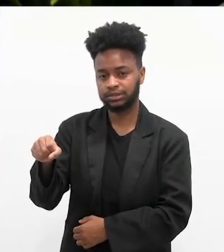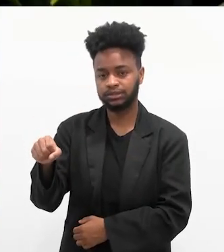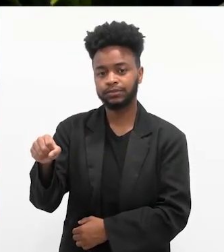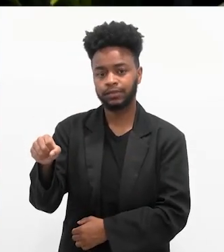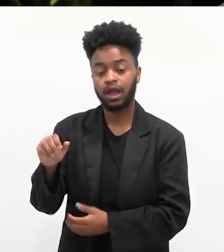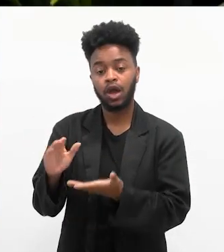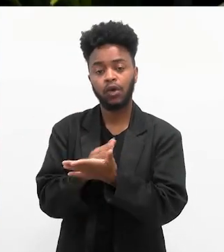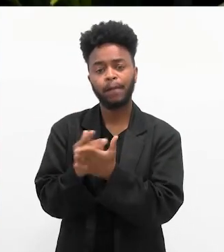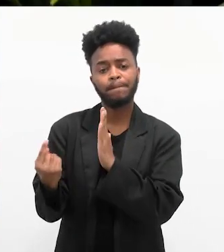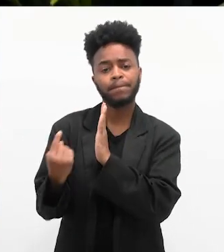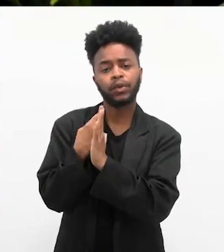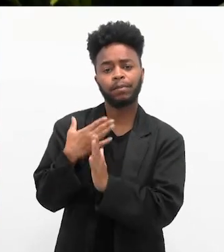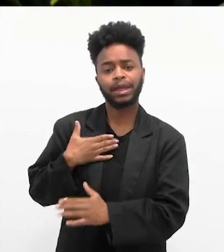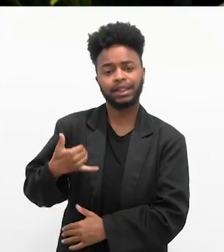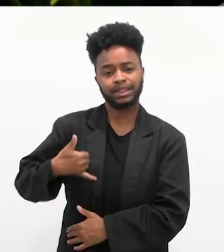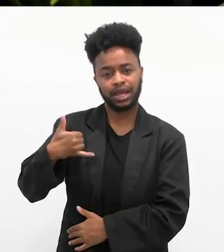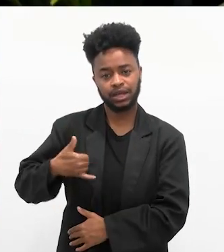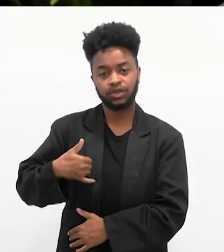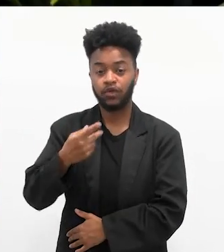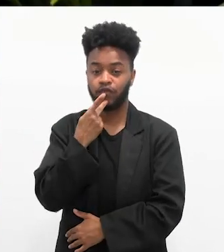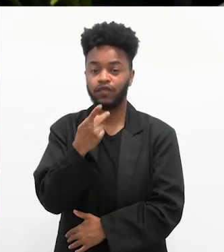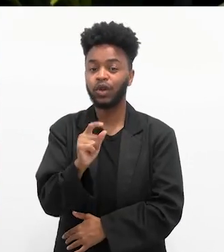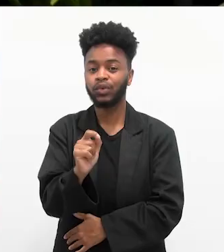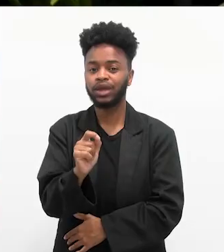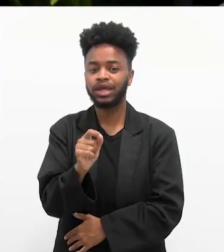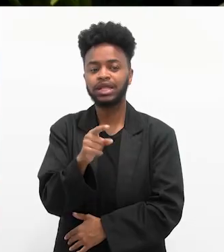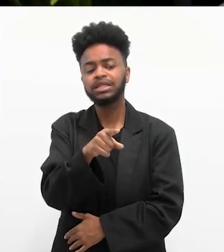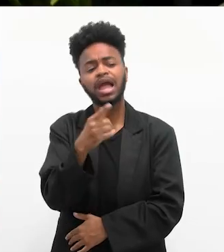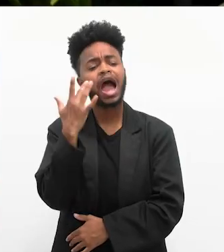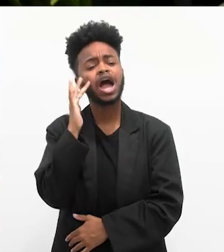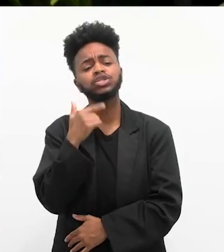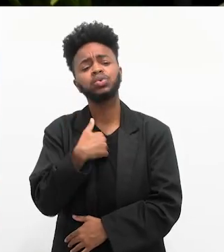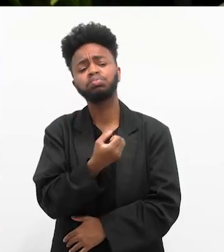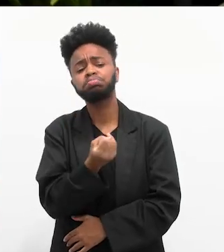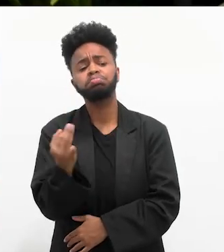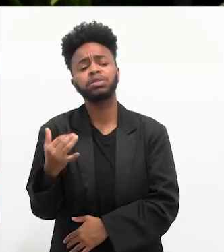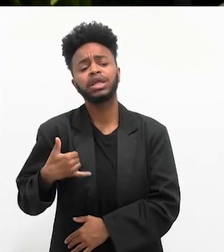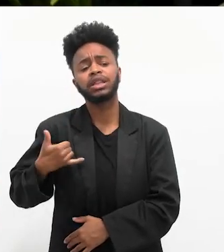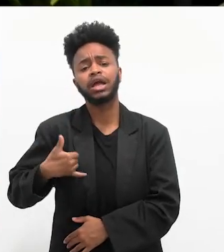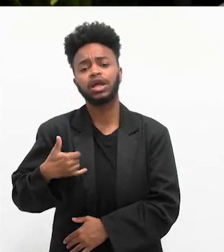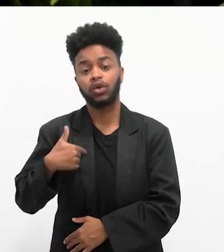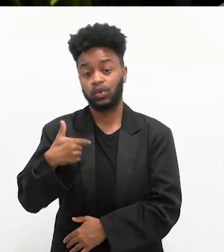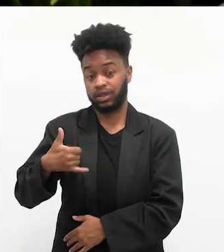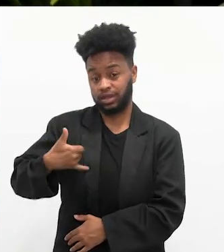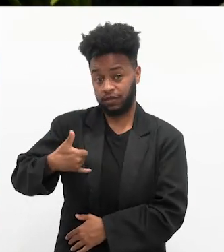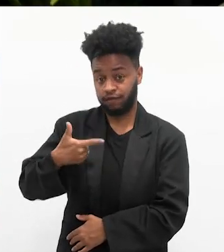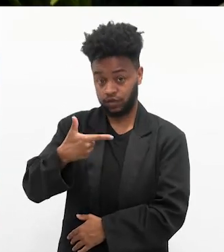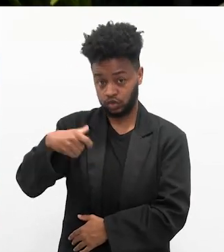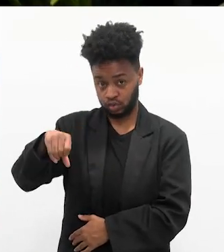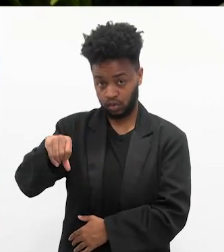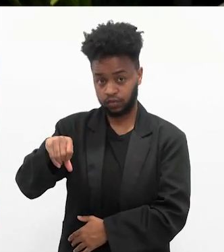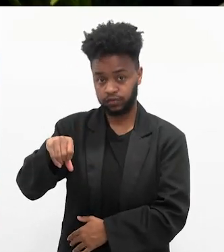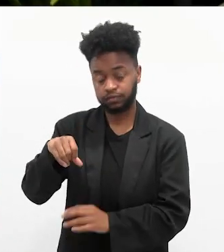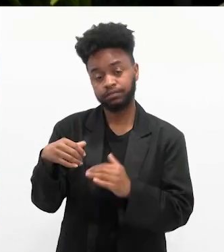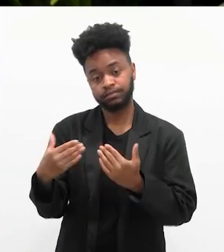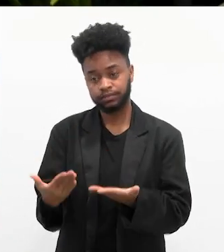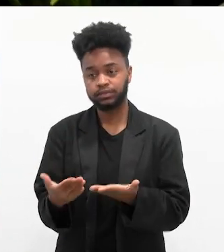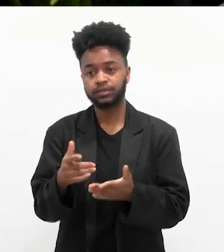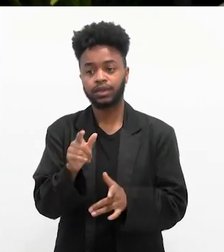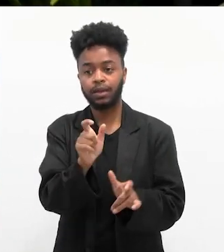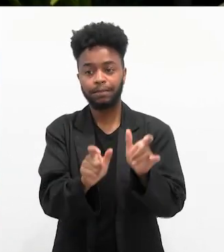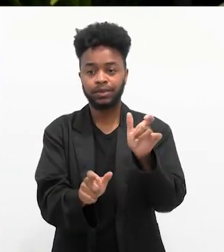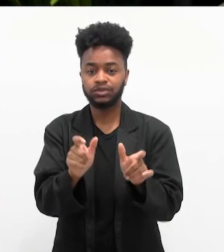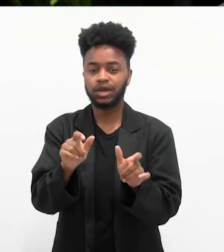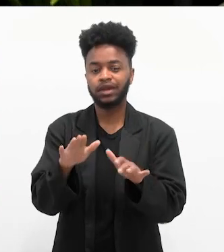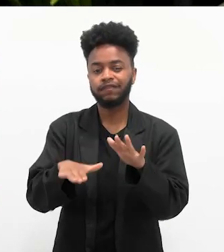espantam. Muitos perguntam quantos anos eu tenho. Geralmente digo assim, quantos anos você acha que eu tenho? Eu tenho 29 anos.